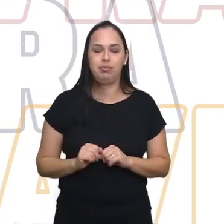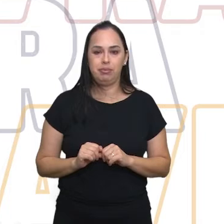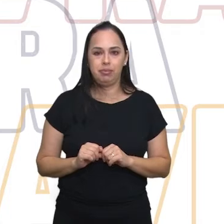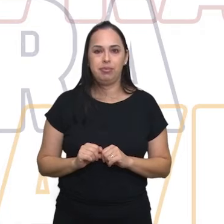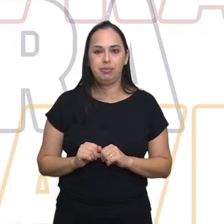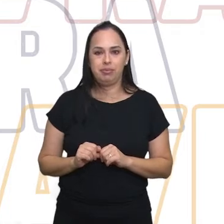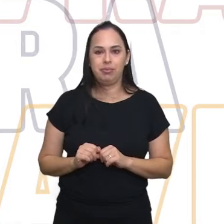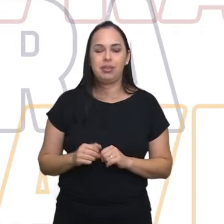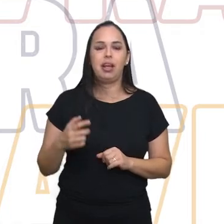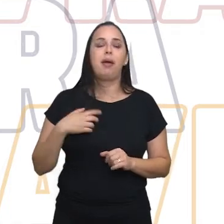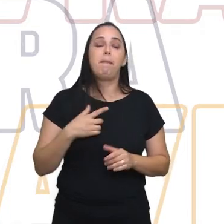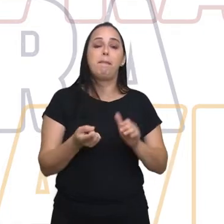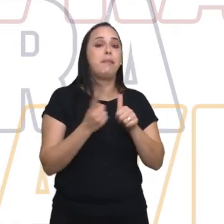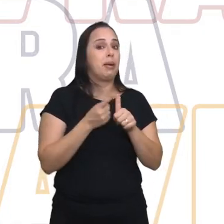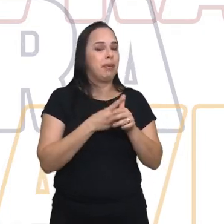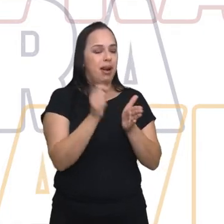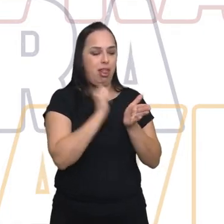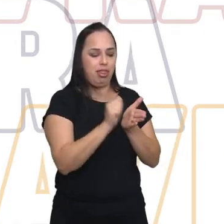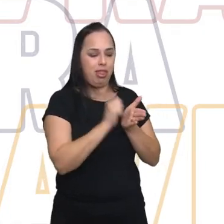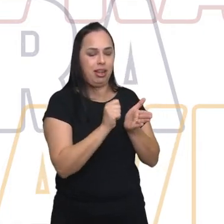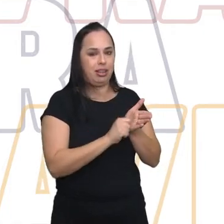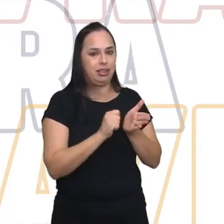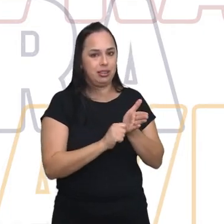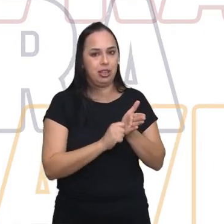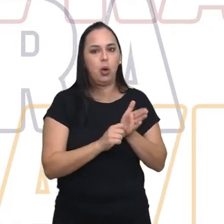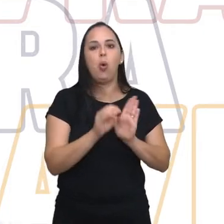através eu tive que escrever